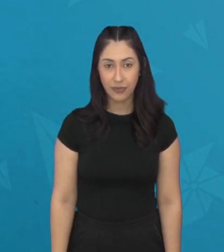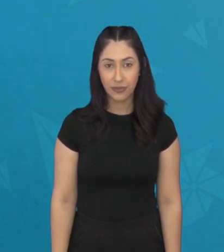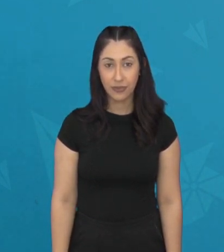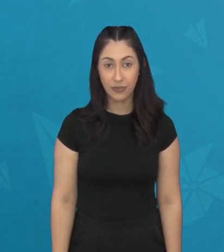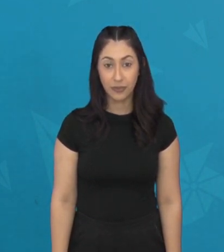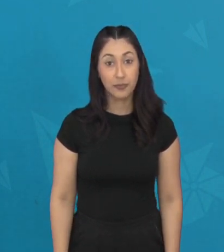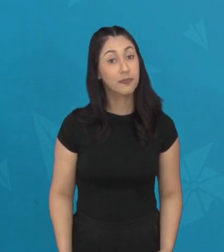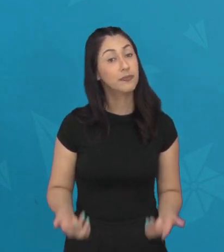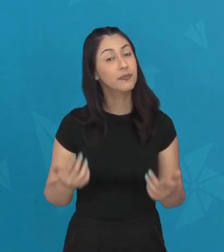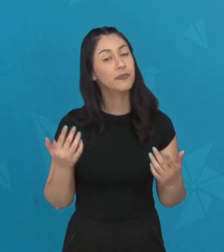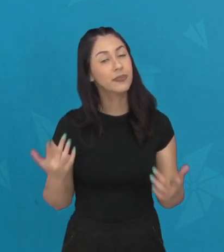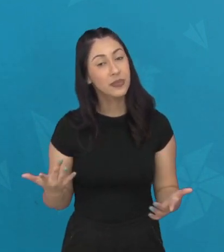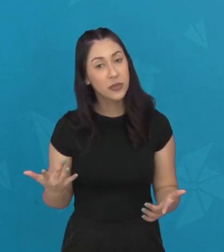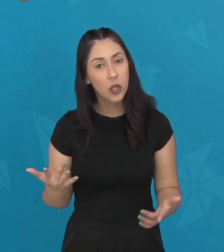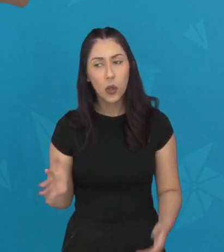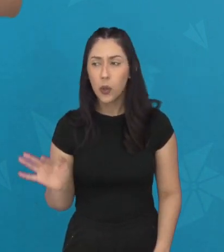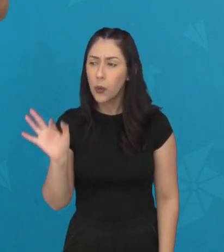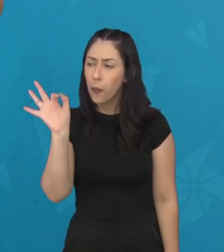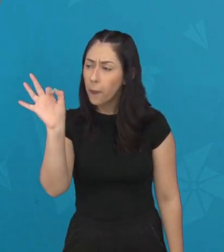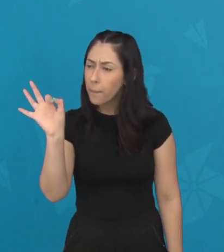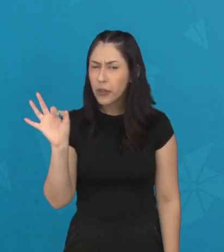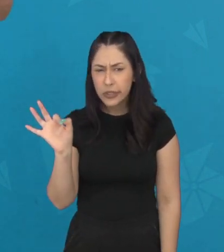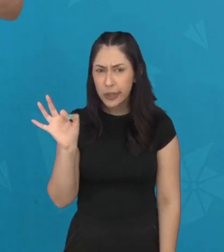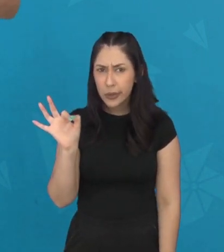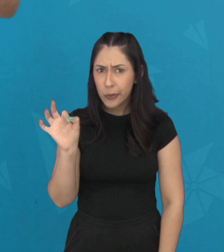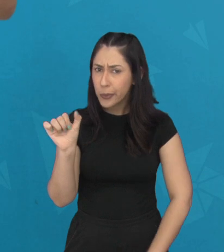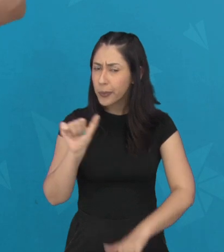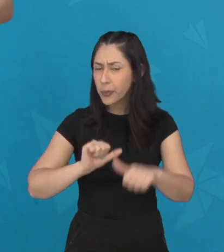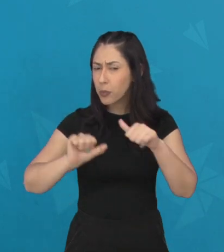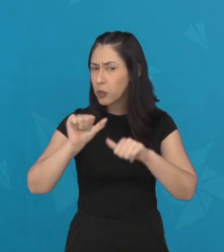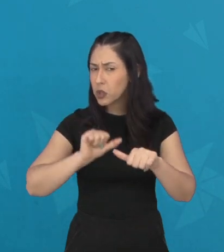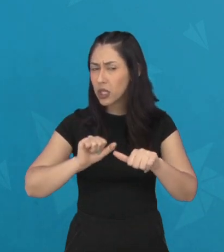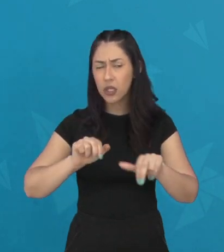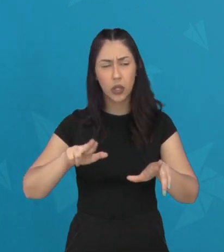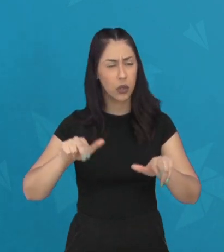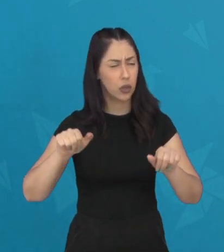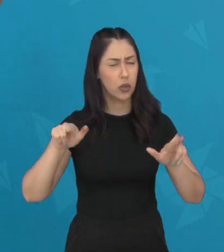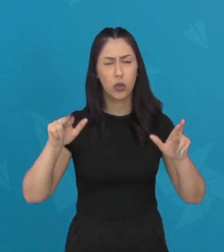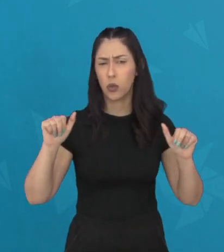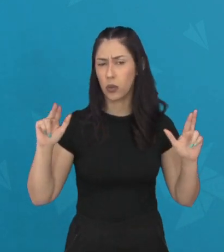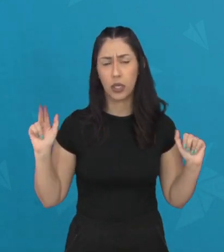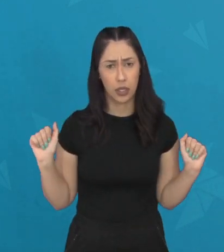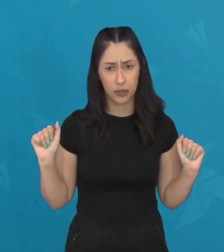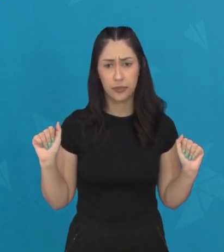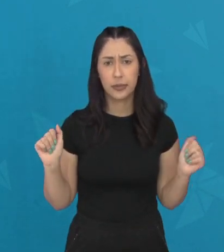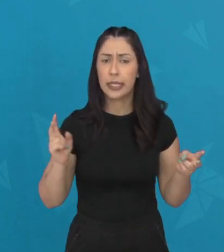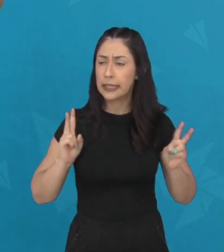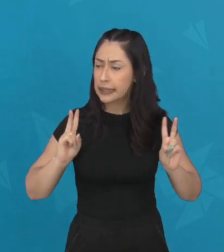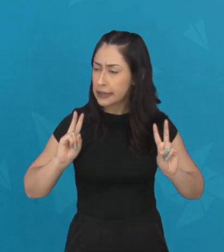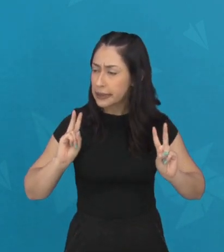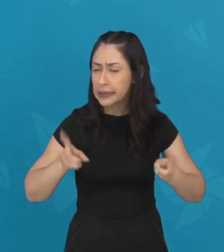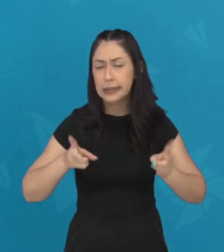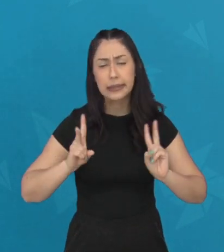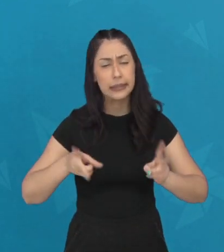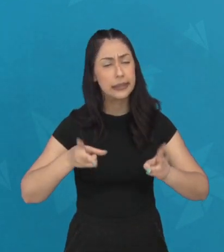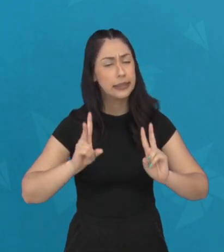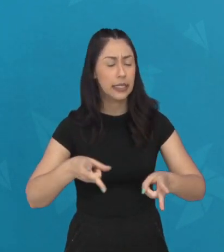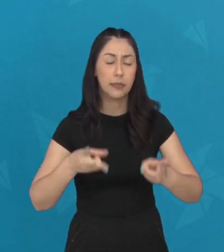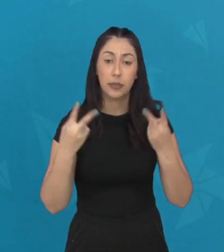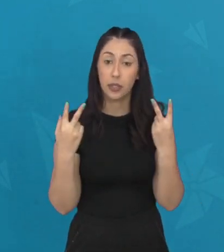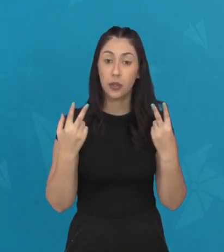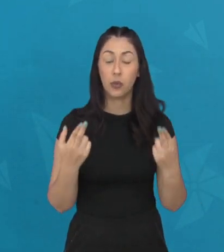Ou seja, essas proporções são fixas independentemente do que aconteça, né? Pensando também sempre na questão de